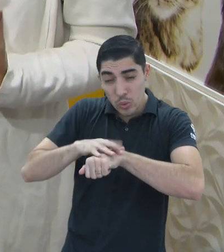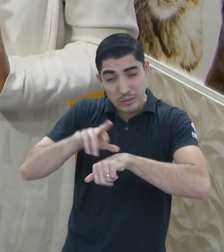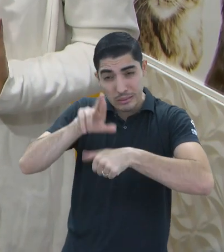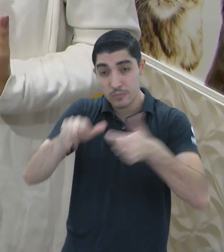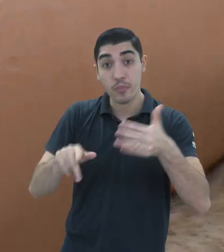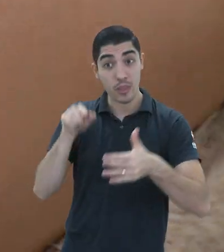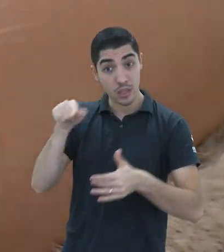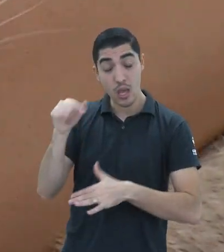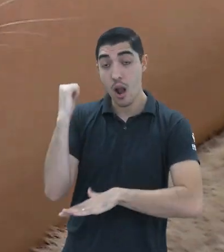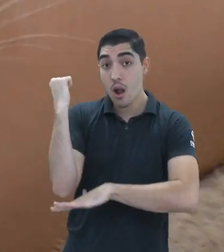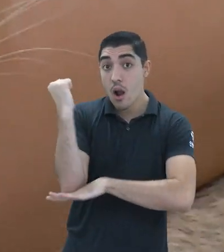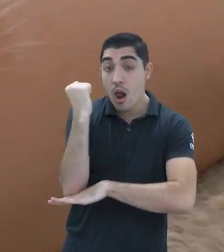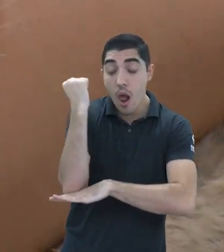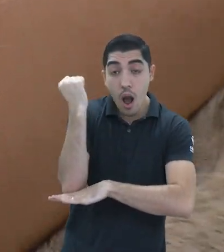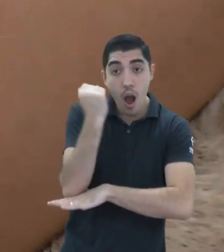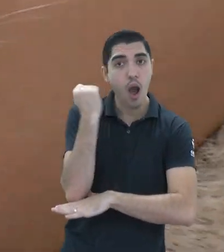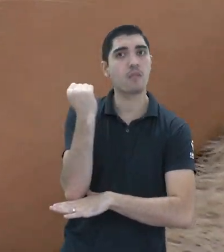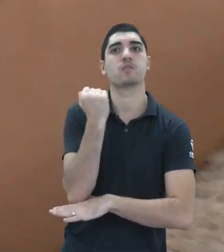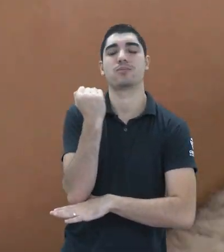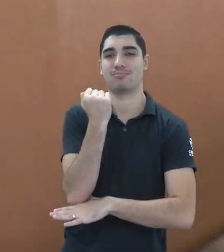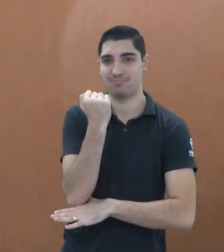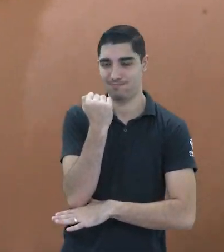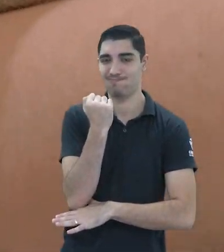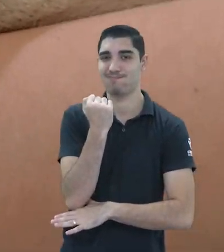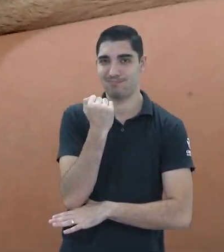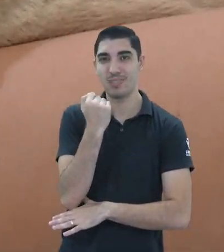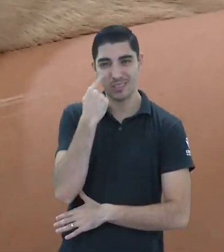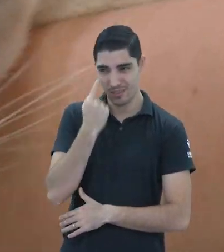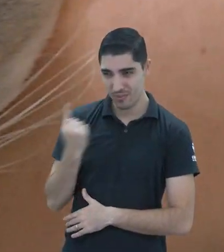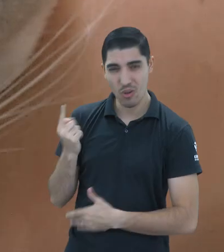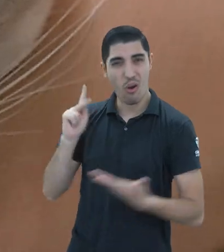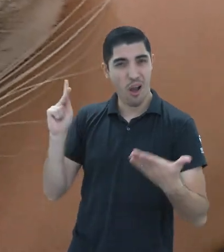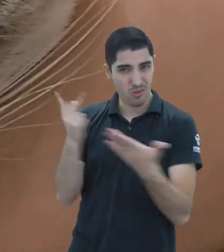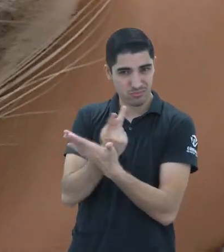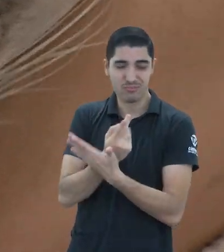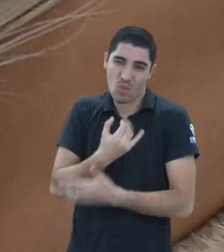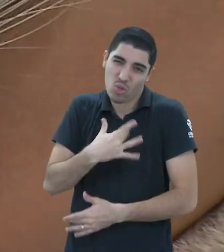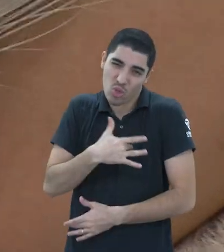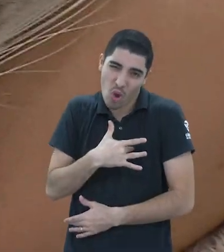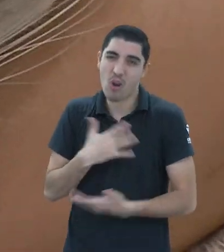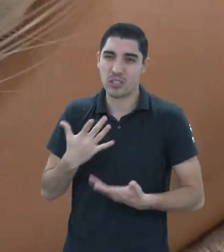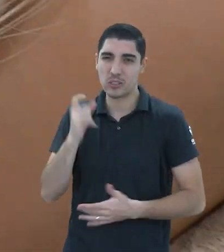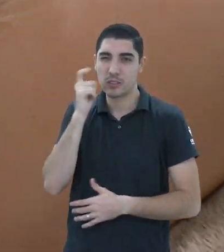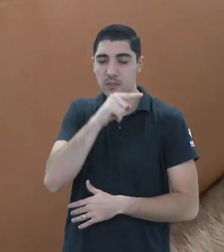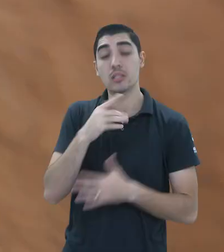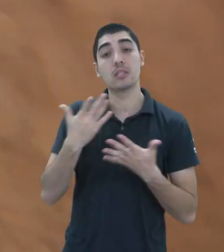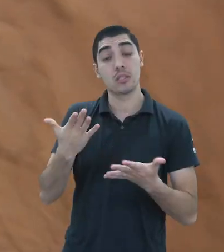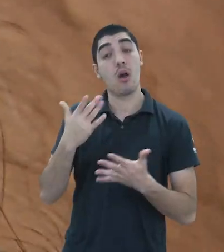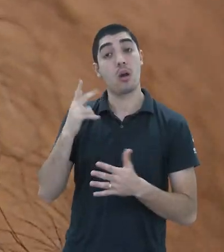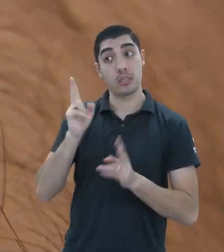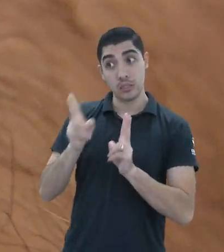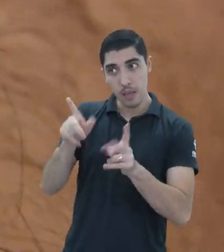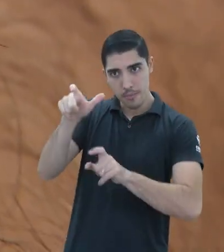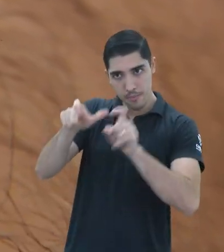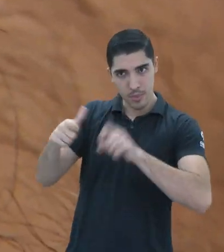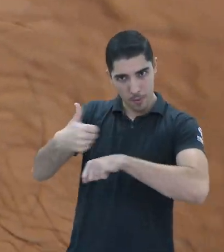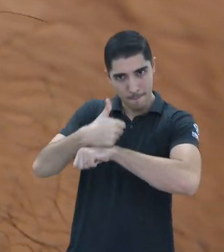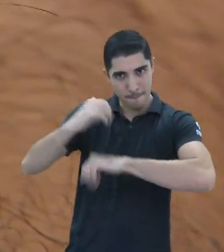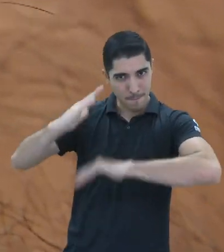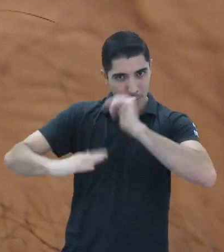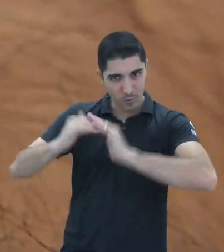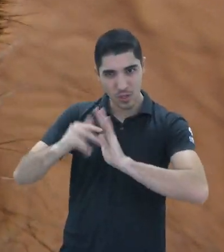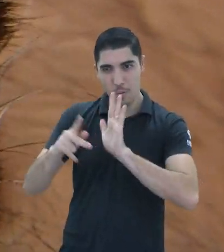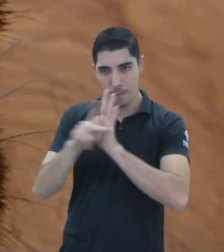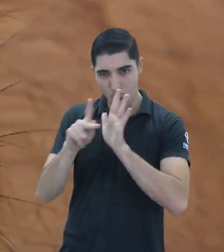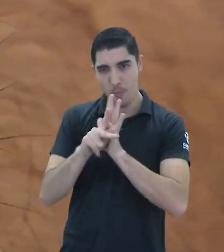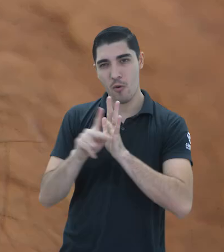que dó, né? Sim. É uma sequela extremamente grave em alguns pacientes. Então, tem que ficar de olho, né? Eu falo sempre em